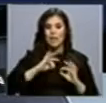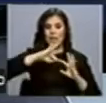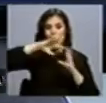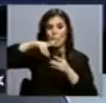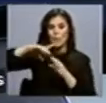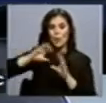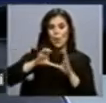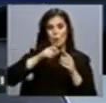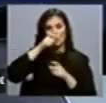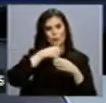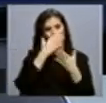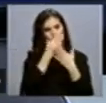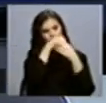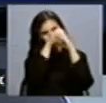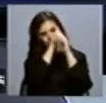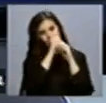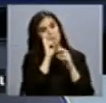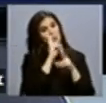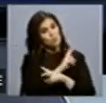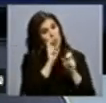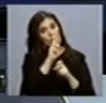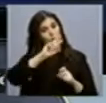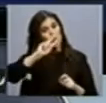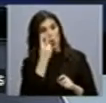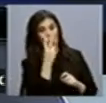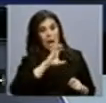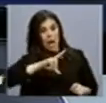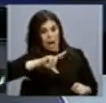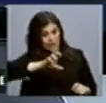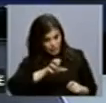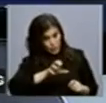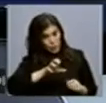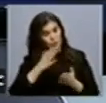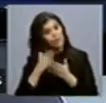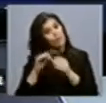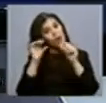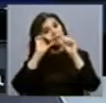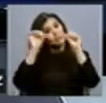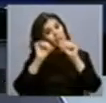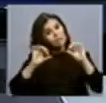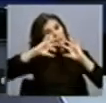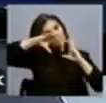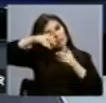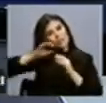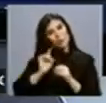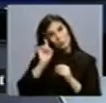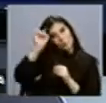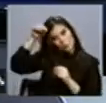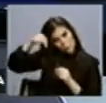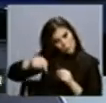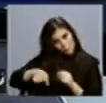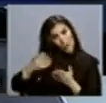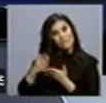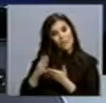conseguiu identificar duas regiões fora da nossa Via Láctea, um bocadinho acima e um bocadinho abaixo da Via Láctea, digamos